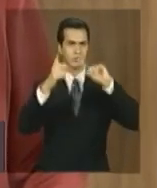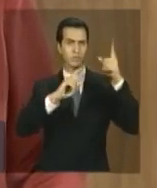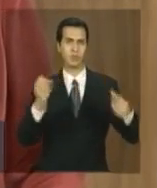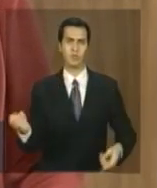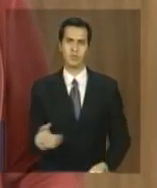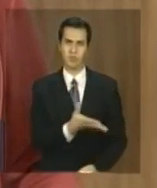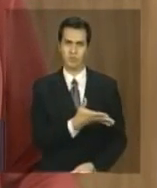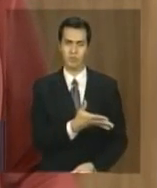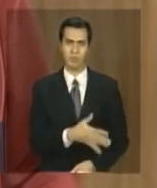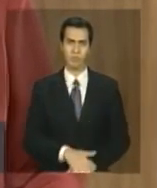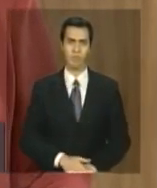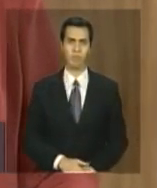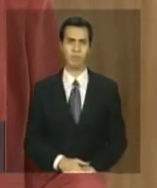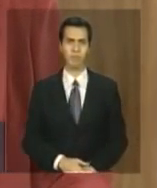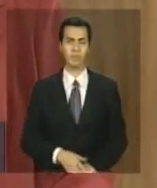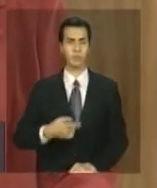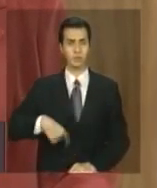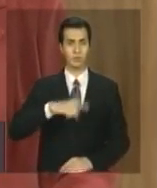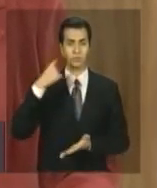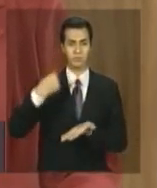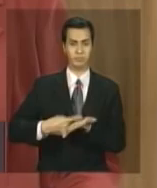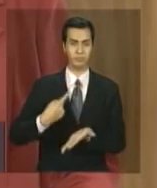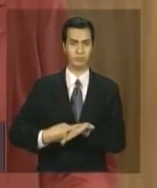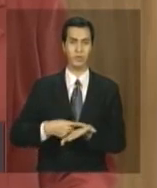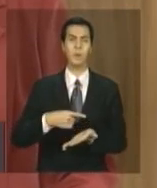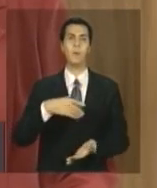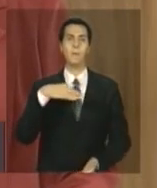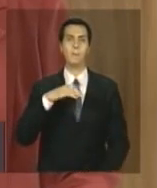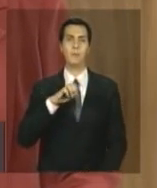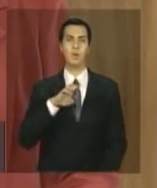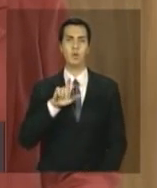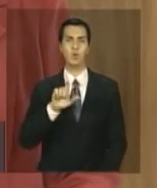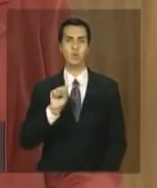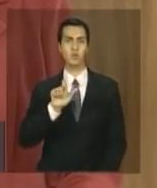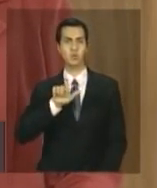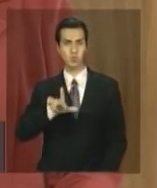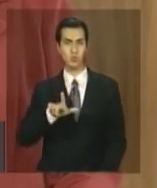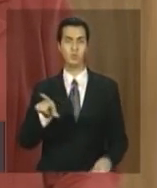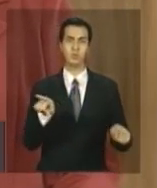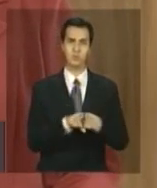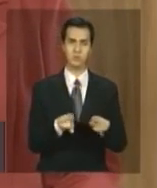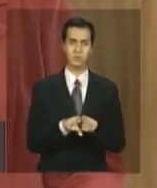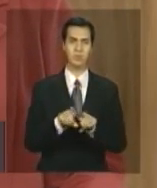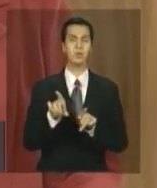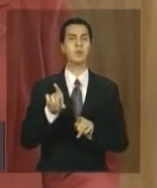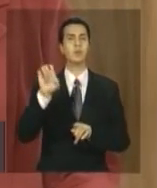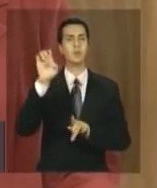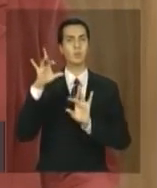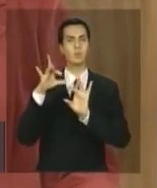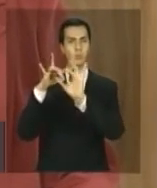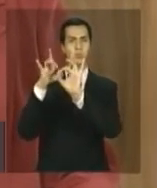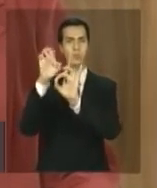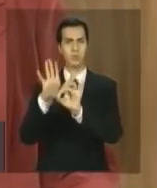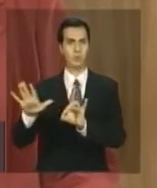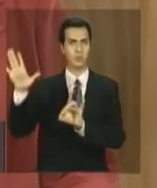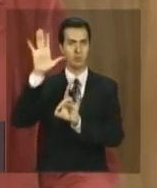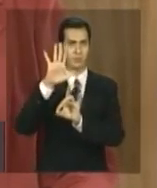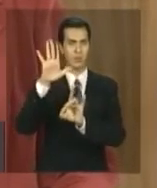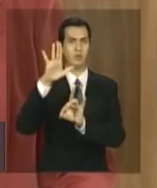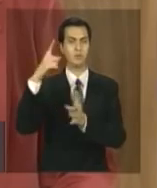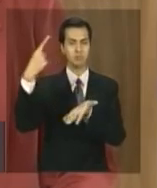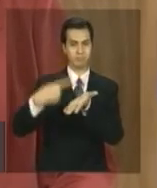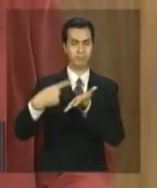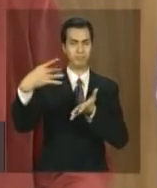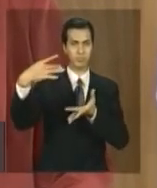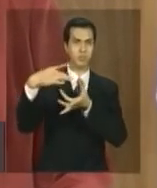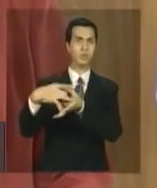A conclusão de acordo entre o Mercosul e a União Europeia também contribuirá para a ampliação do